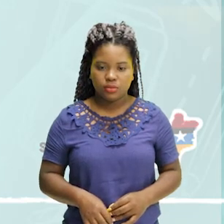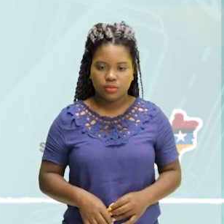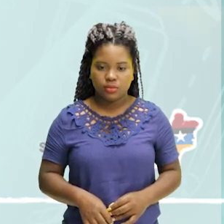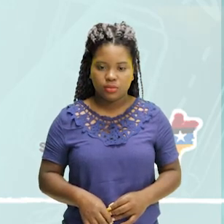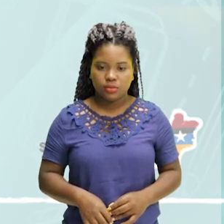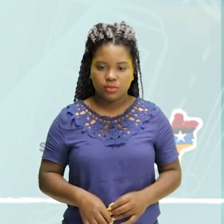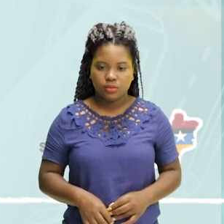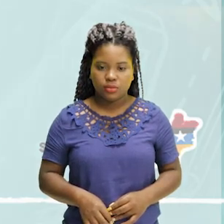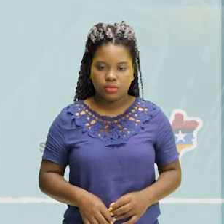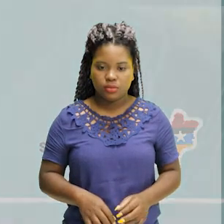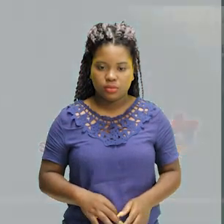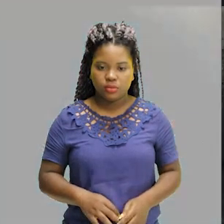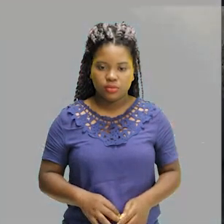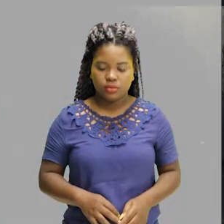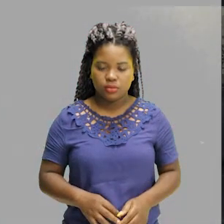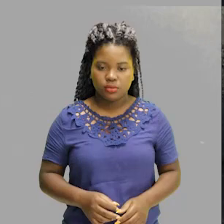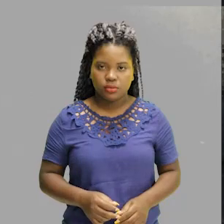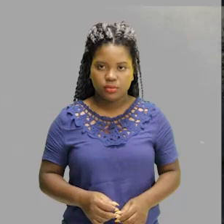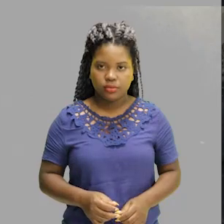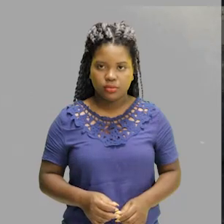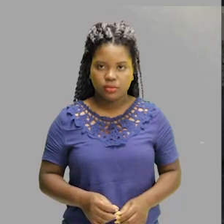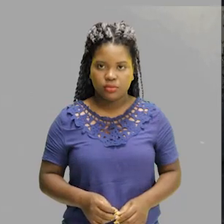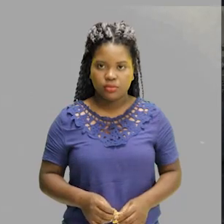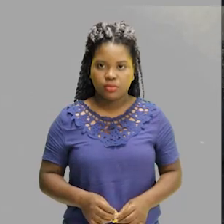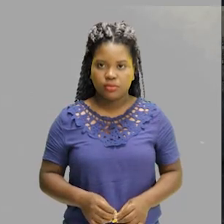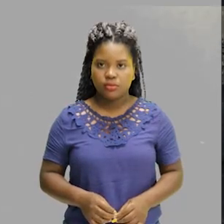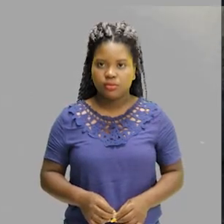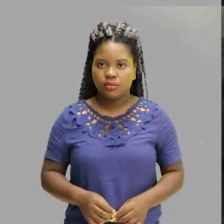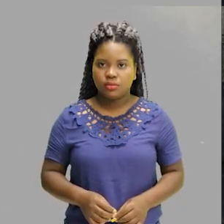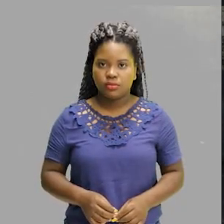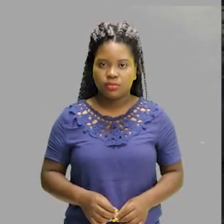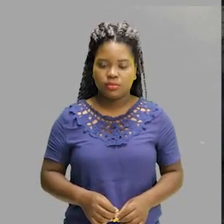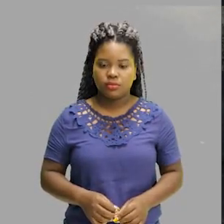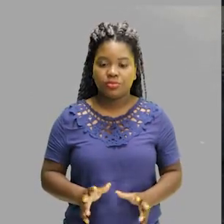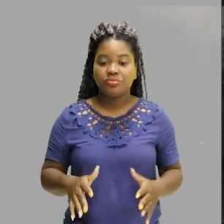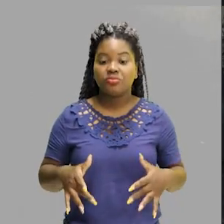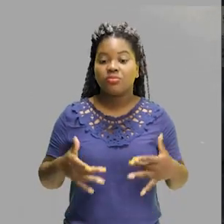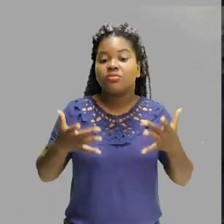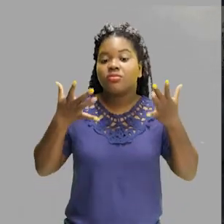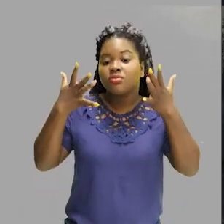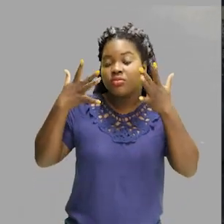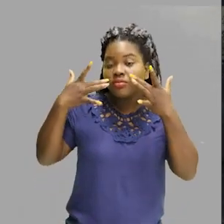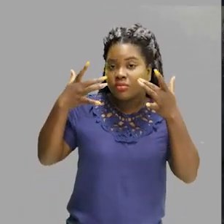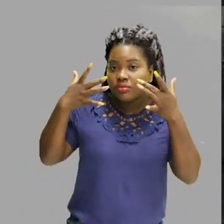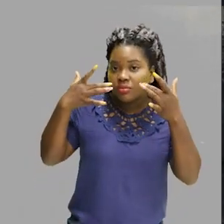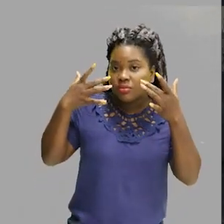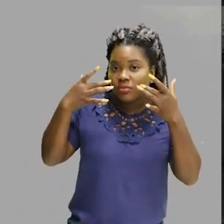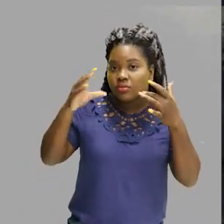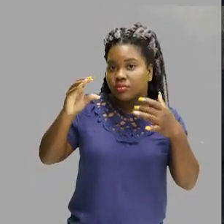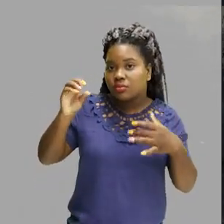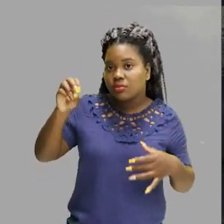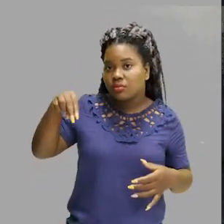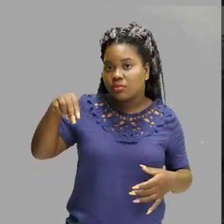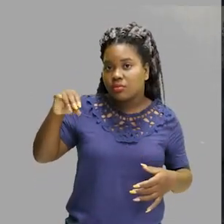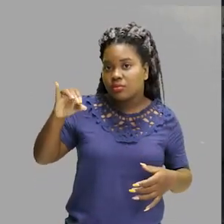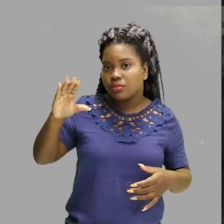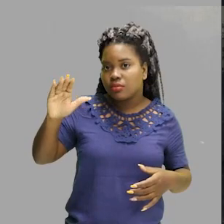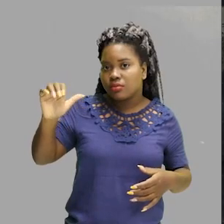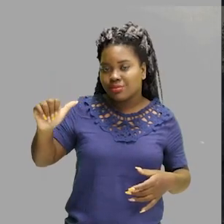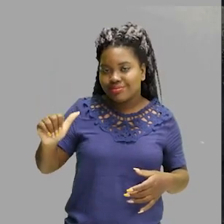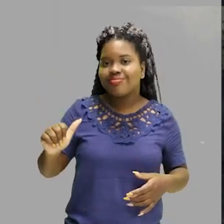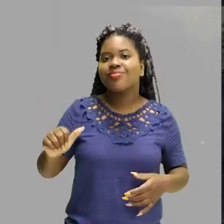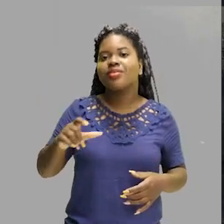um terá de enfrentar seu destino. É uma peça teatral cômica,